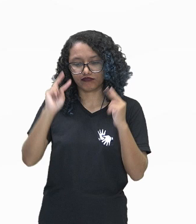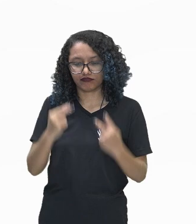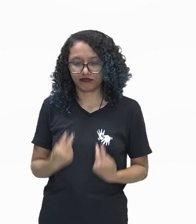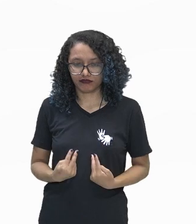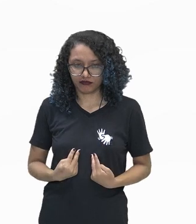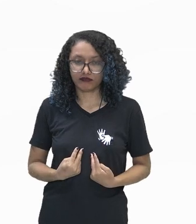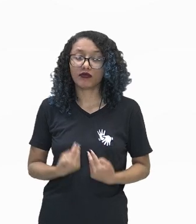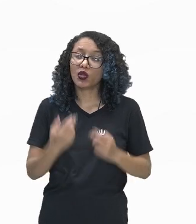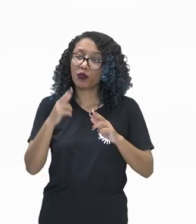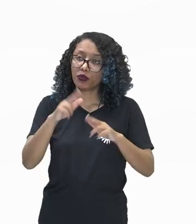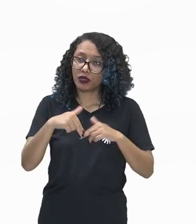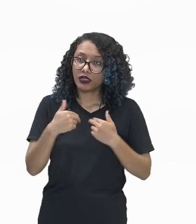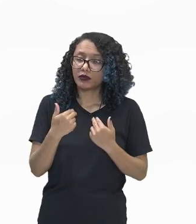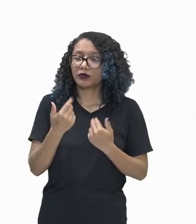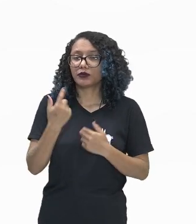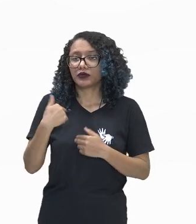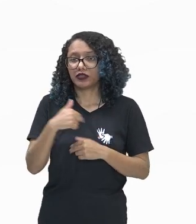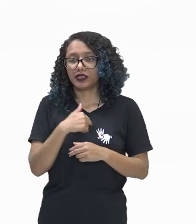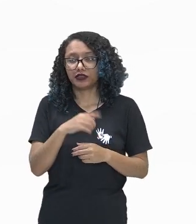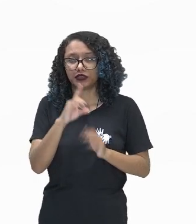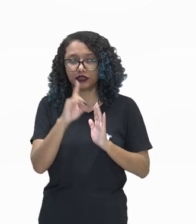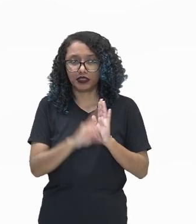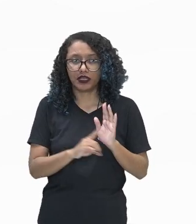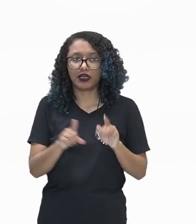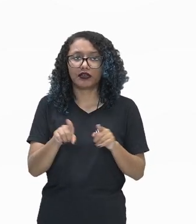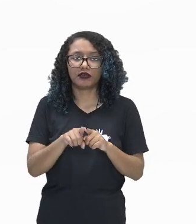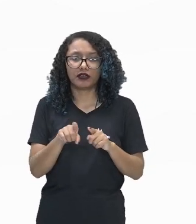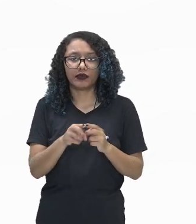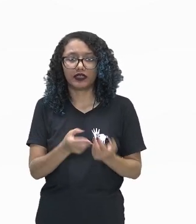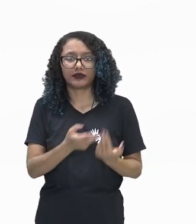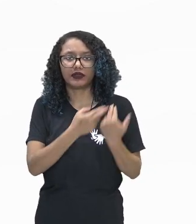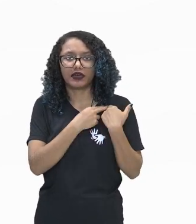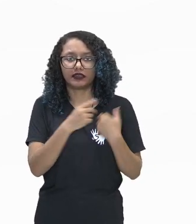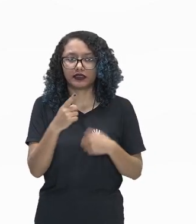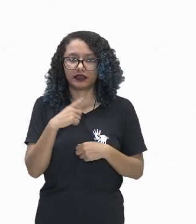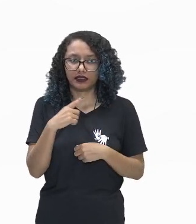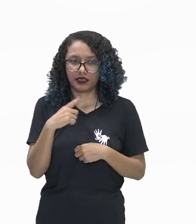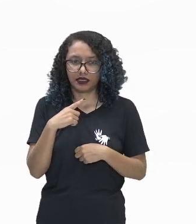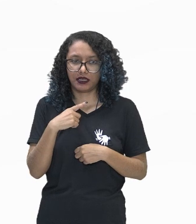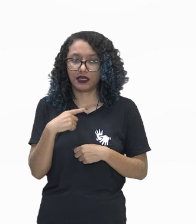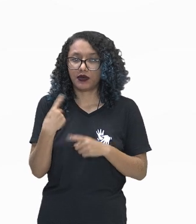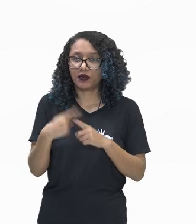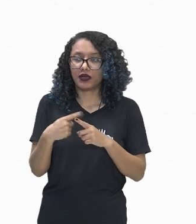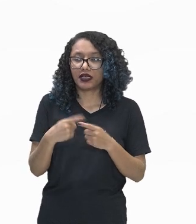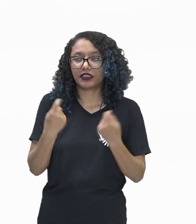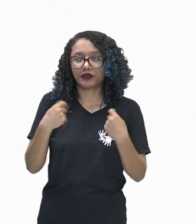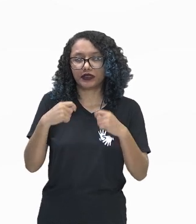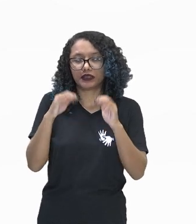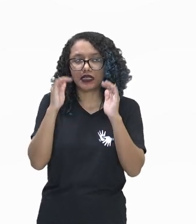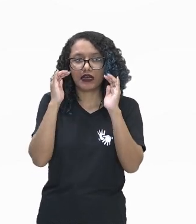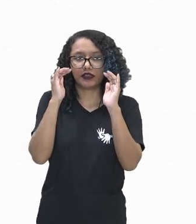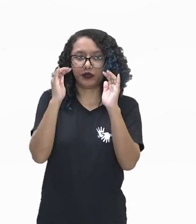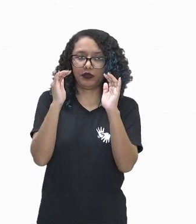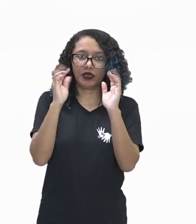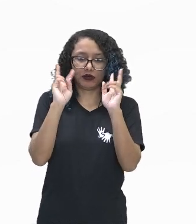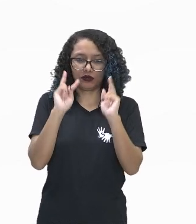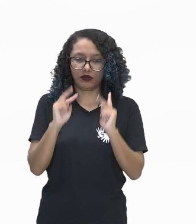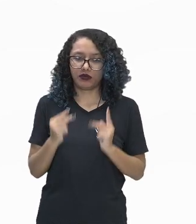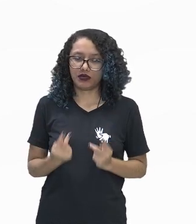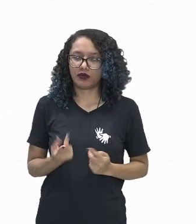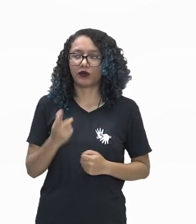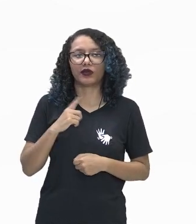e deveres, porque nós precisamos de viver a dignidade humana.